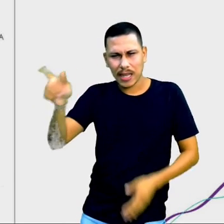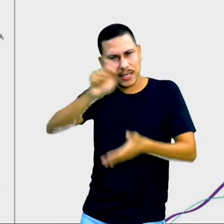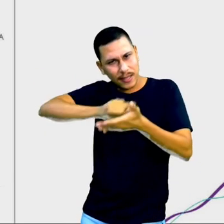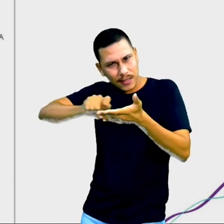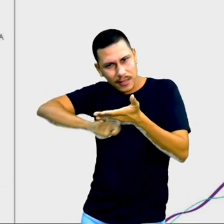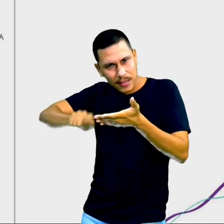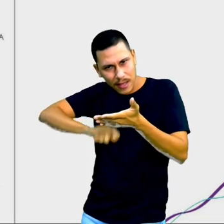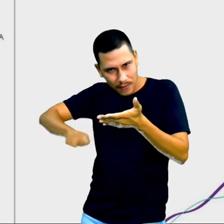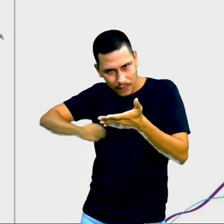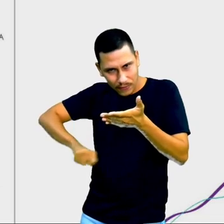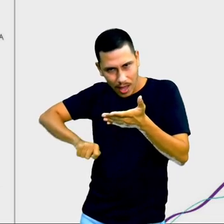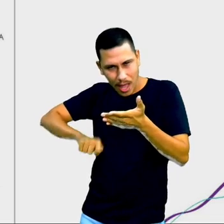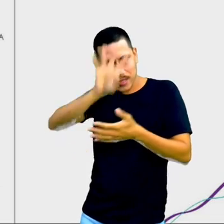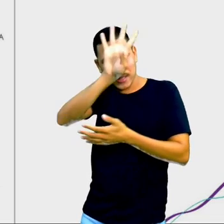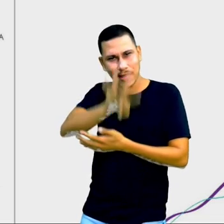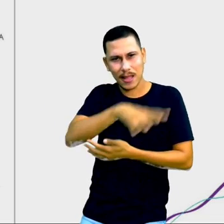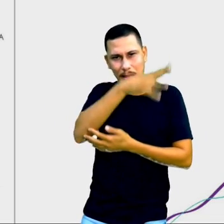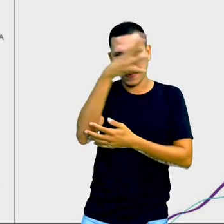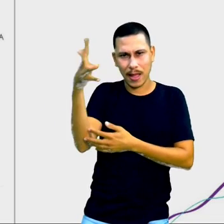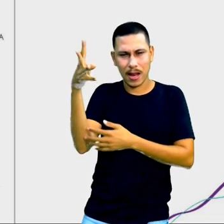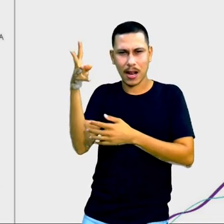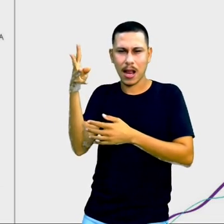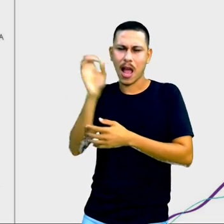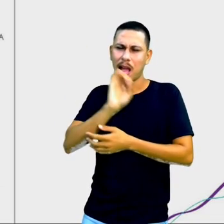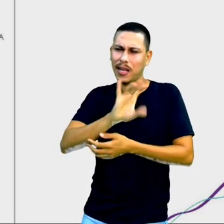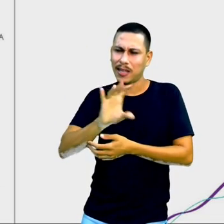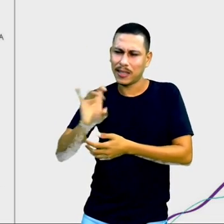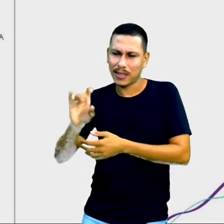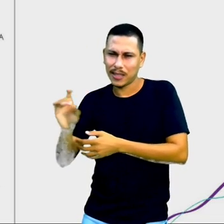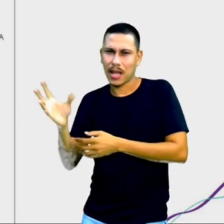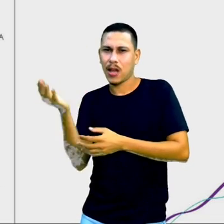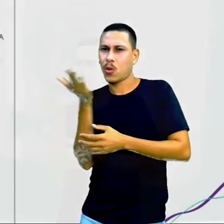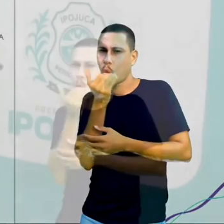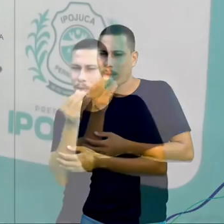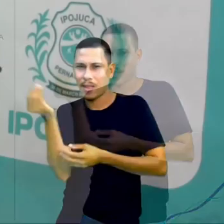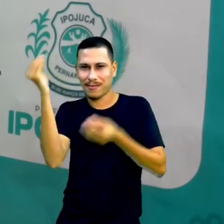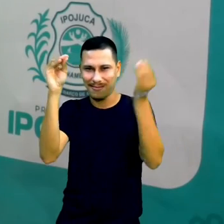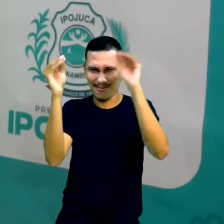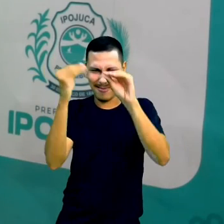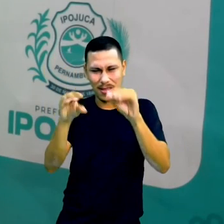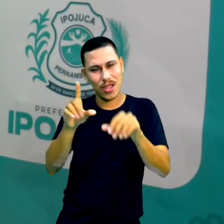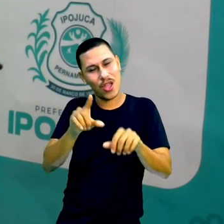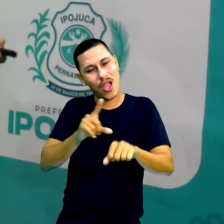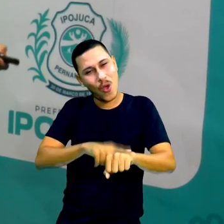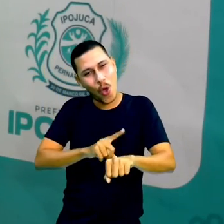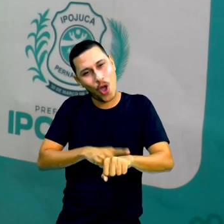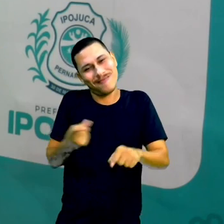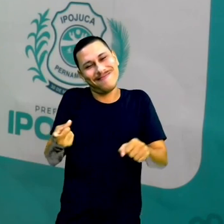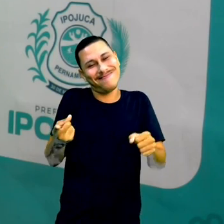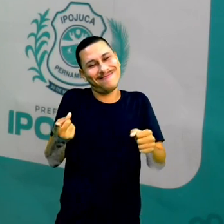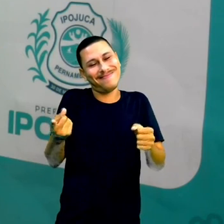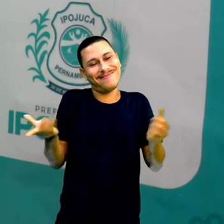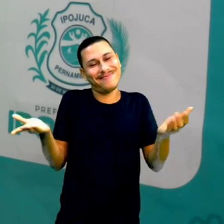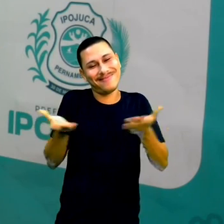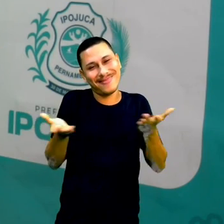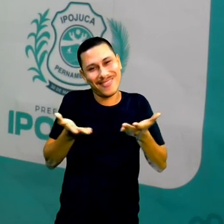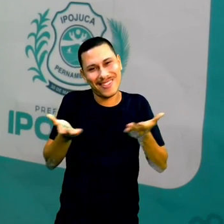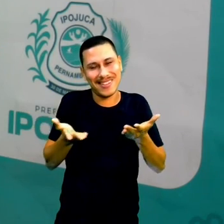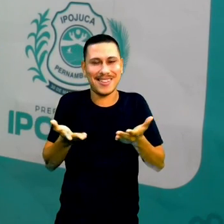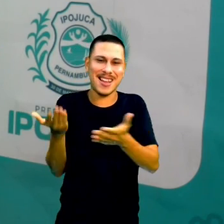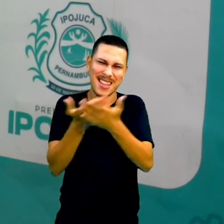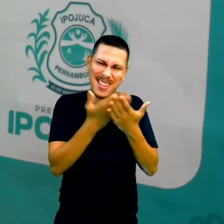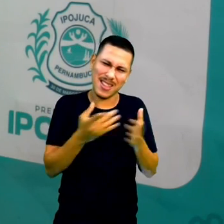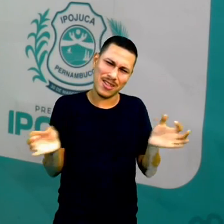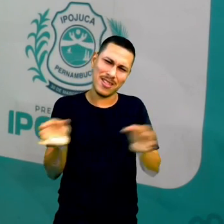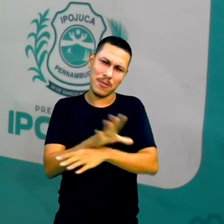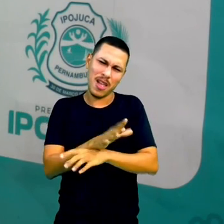escrever na tabela ao lado de cada lanche. A nossa aula chegou ao final. Espero que vocês tenham gostado